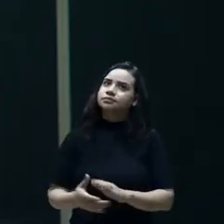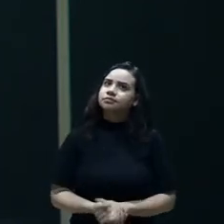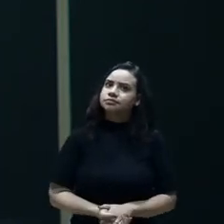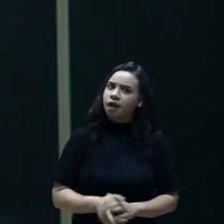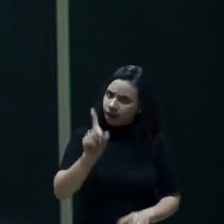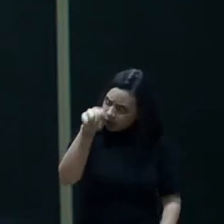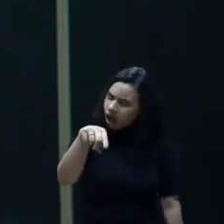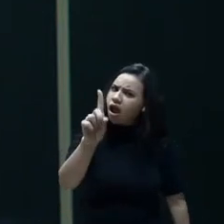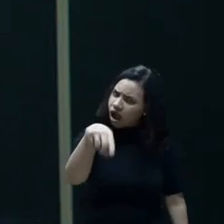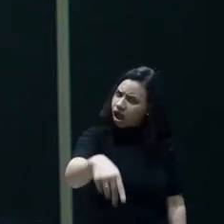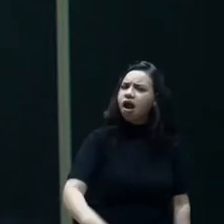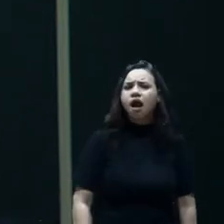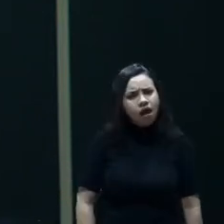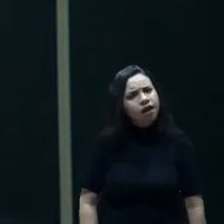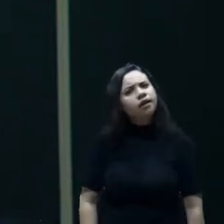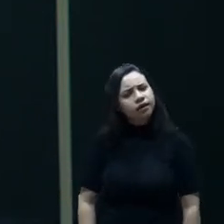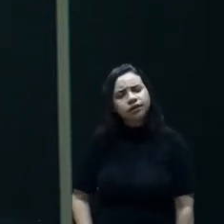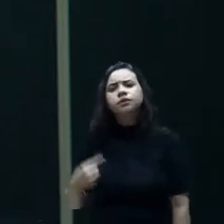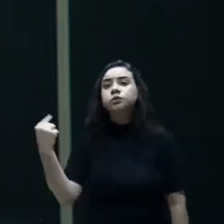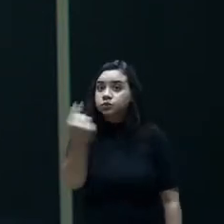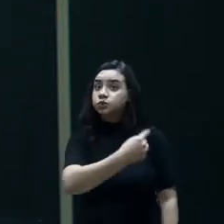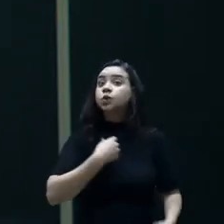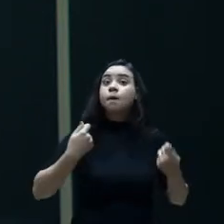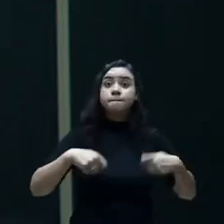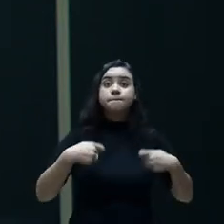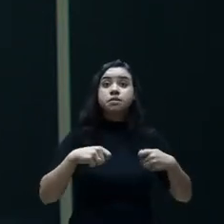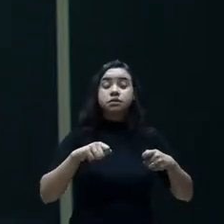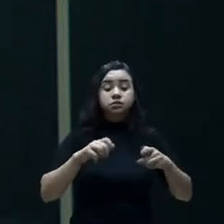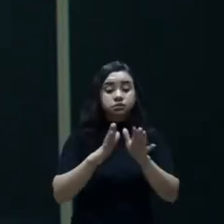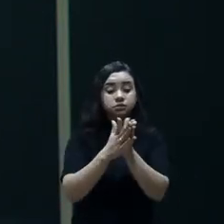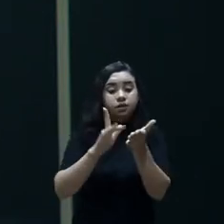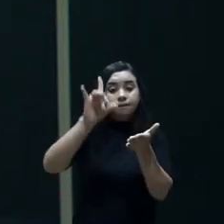É. É. É isso que nós precisamos. Reter a palavra.